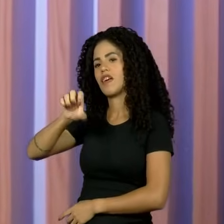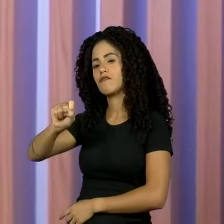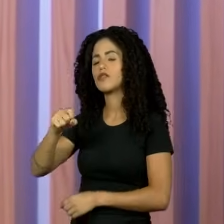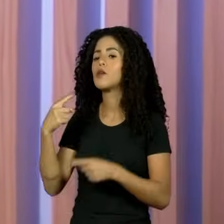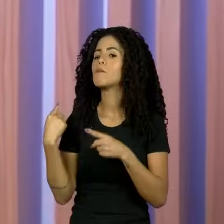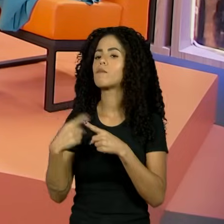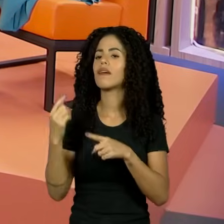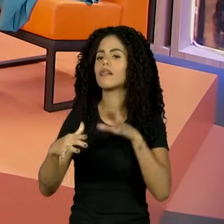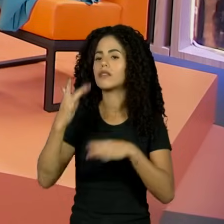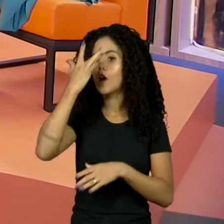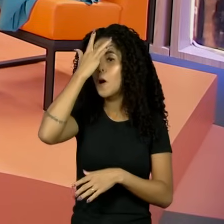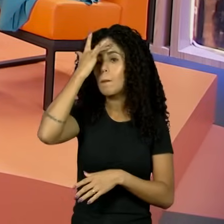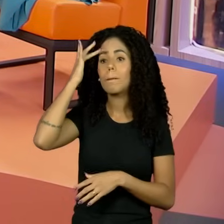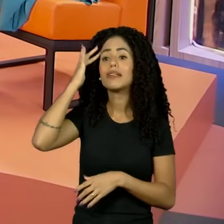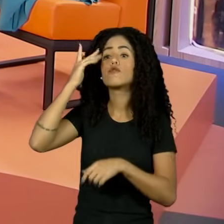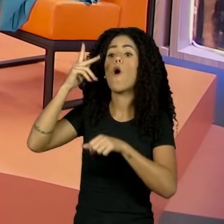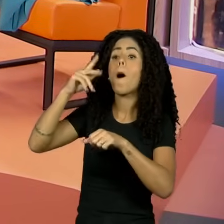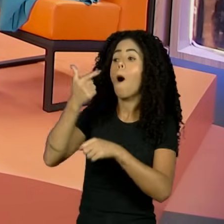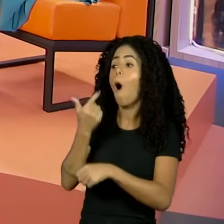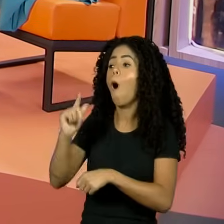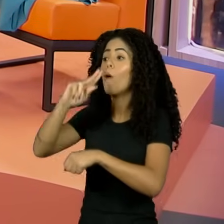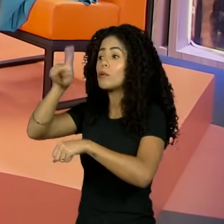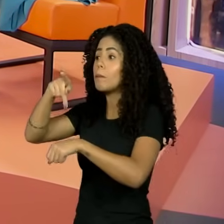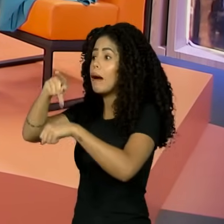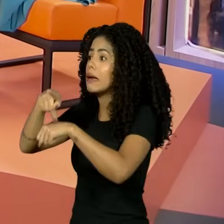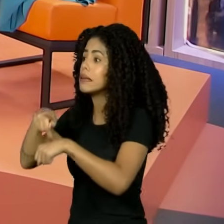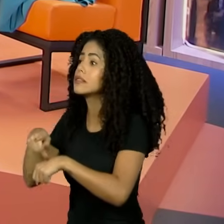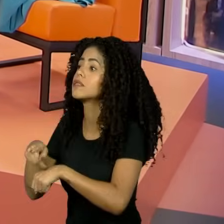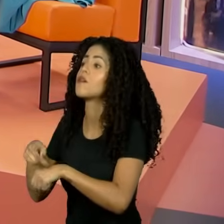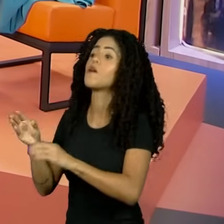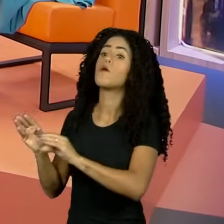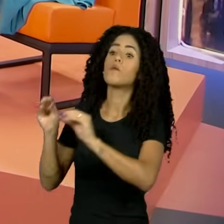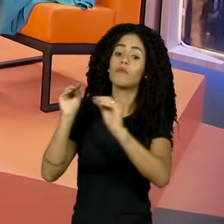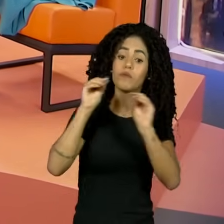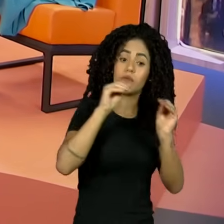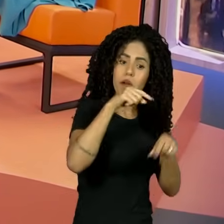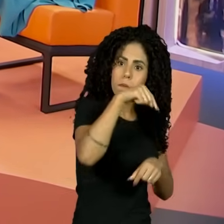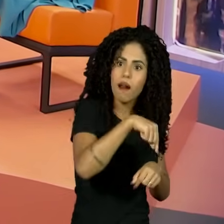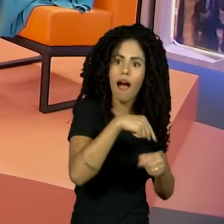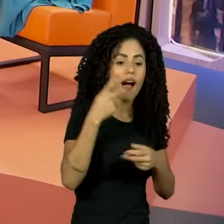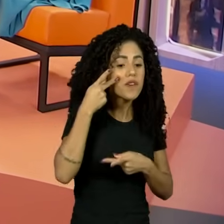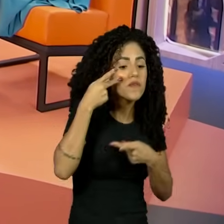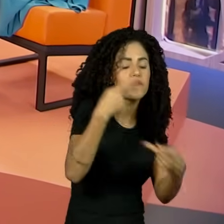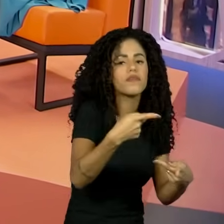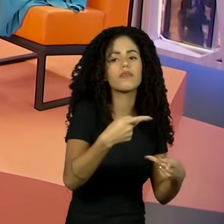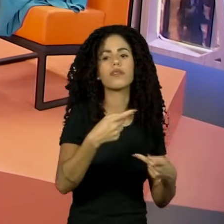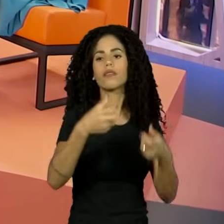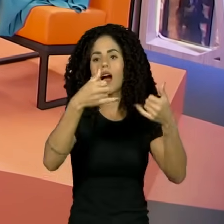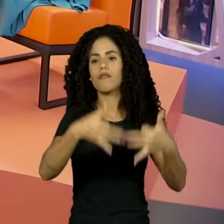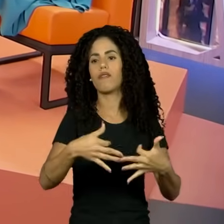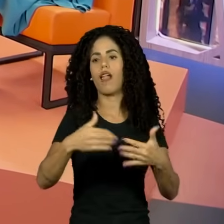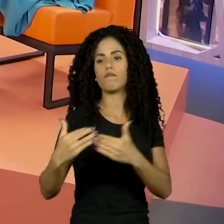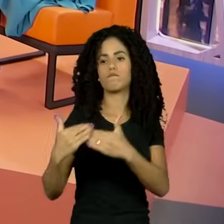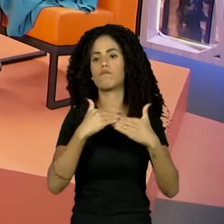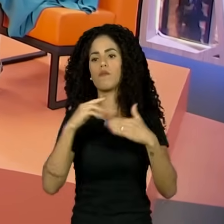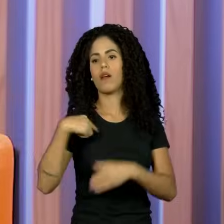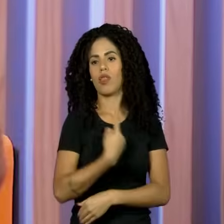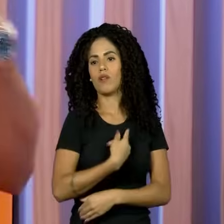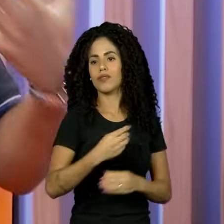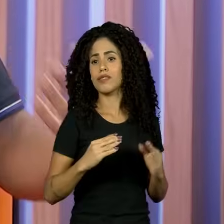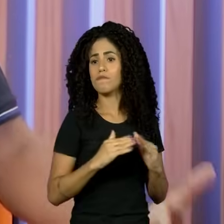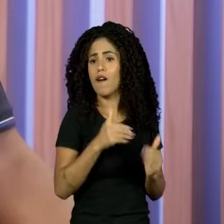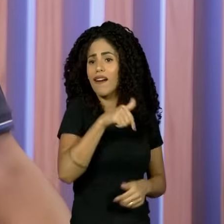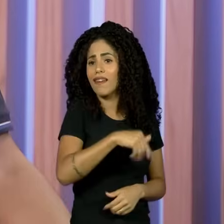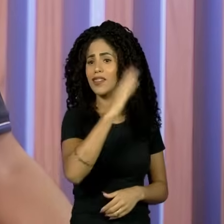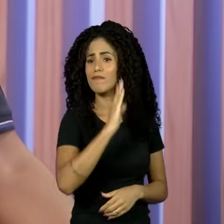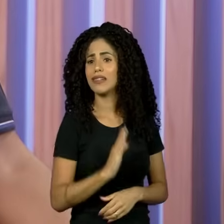às vezes precisa vir uma pessoa de outro país para cá para lembrar de que a gente precisa olhar para dentro do nosso próprio território, né? Sendo que aqui a